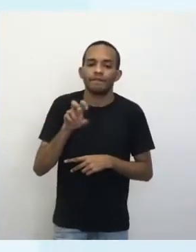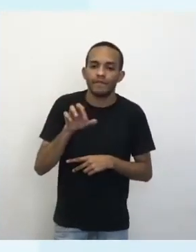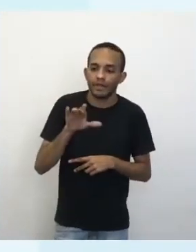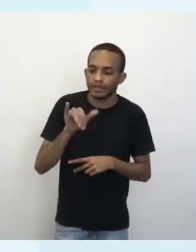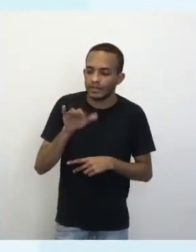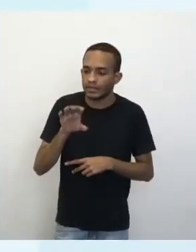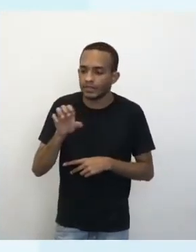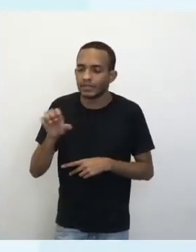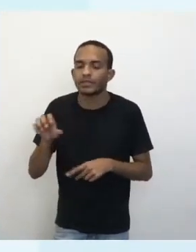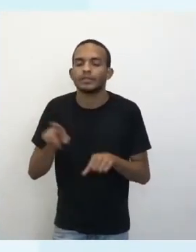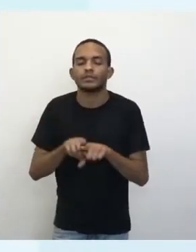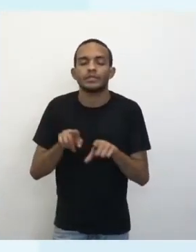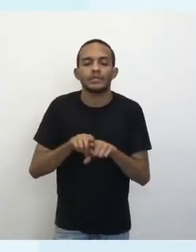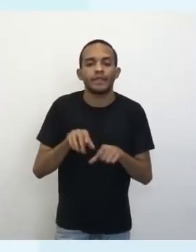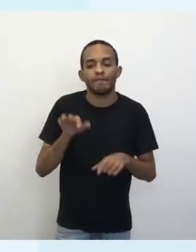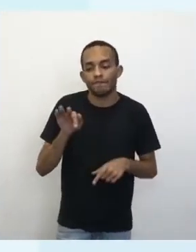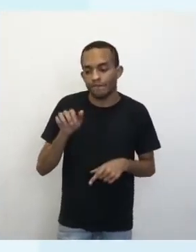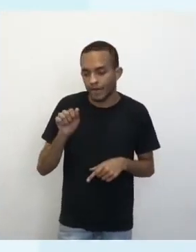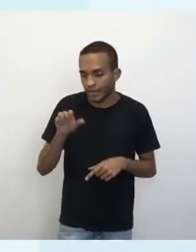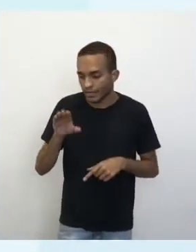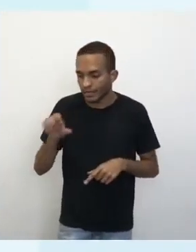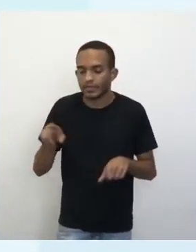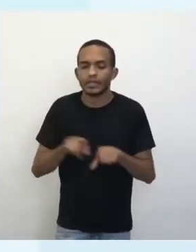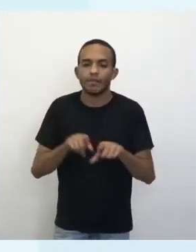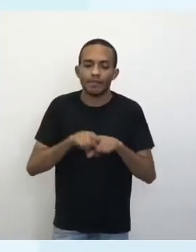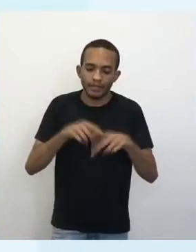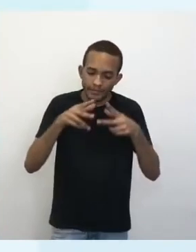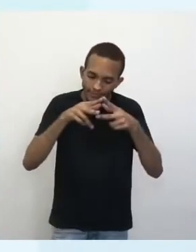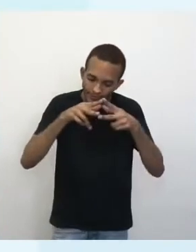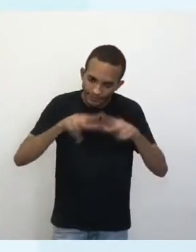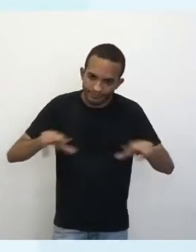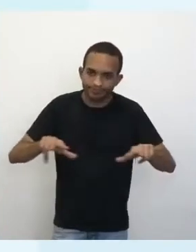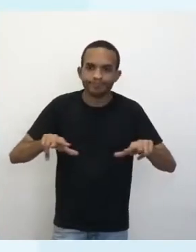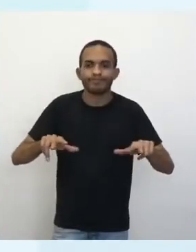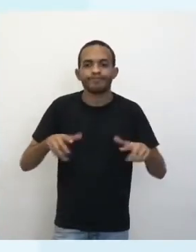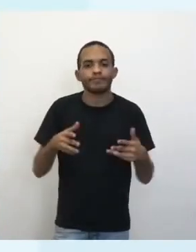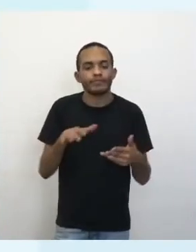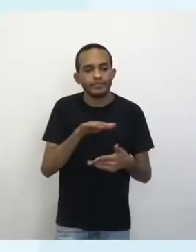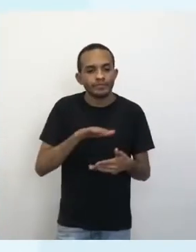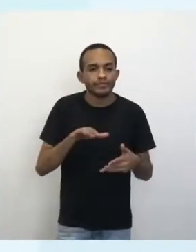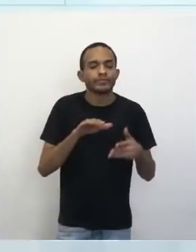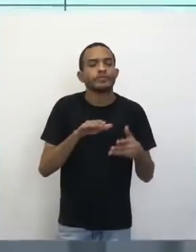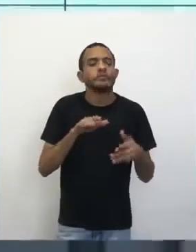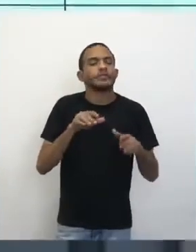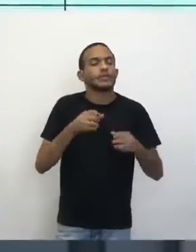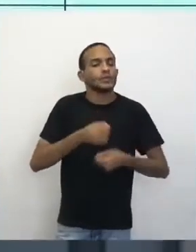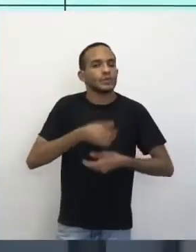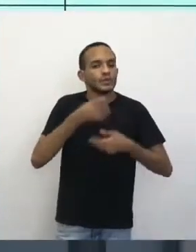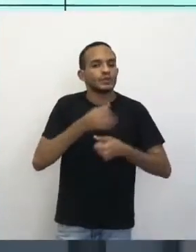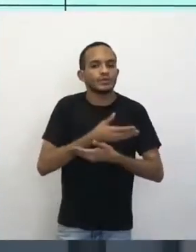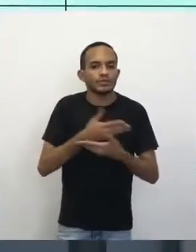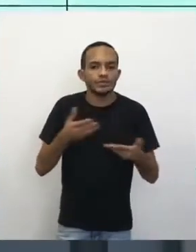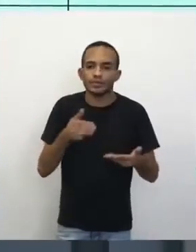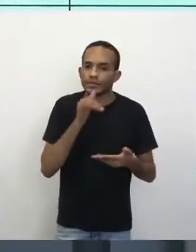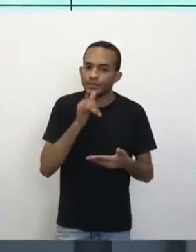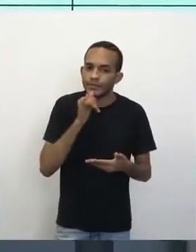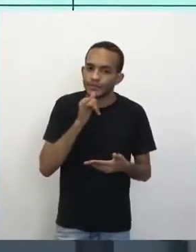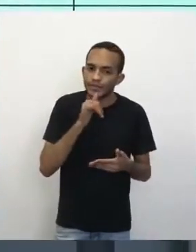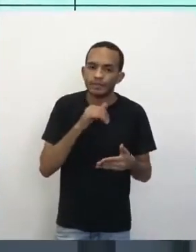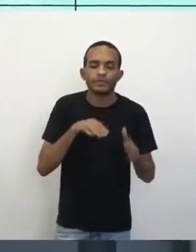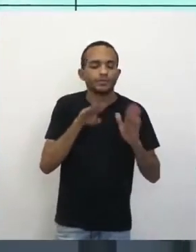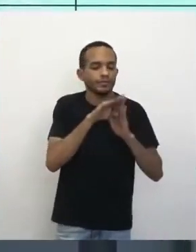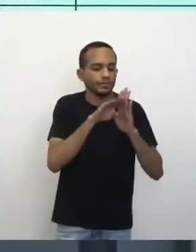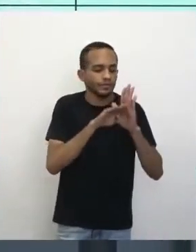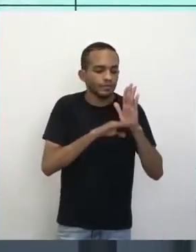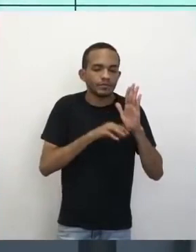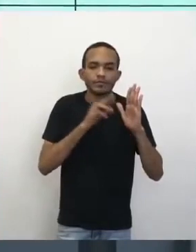faces laterais e faça a planificação dela. Então, lá no chat, se você quiser colocar de cima para baixo